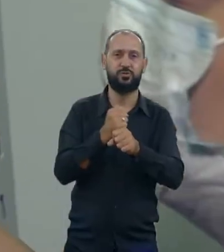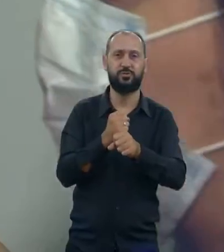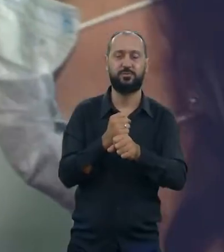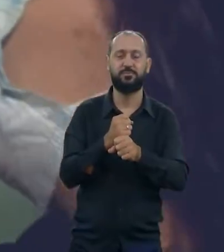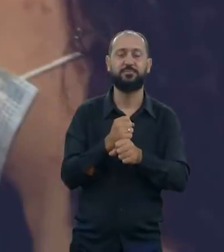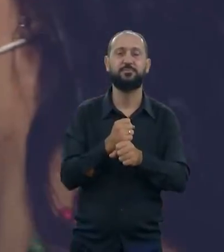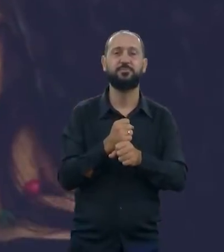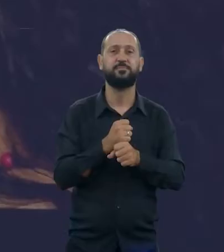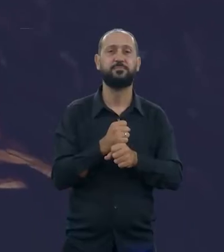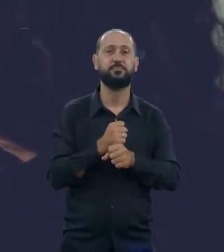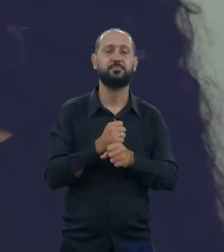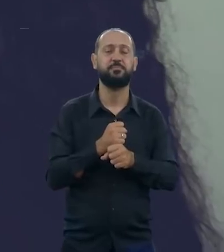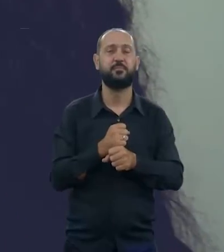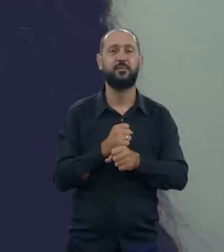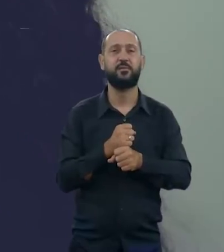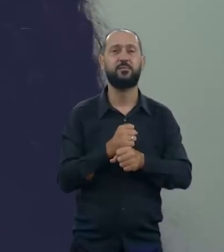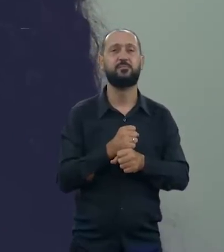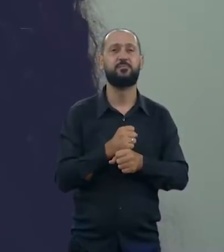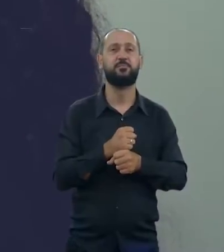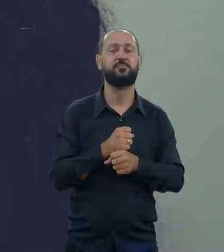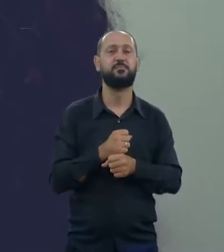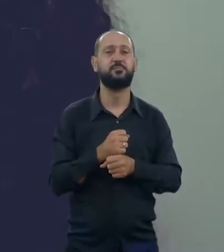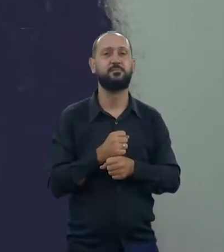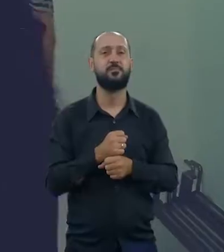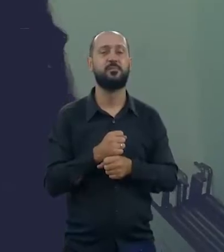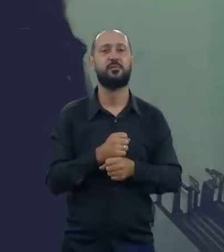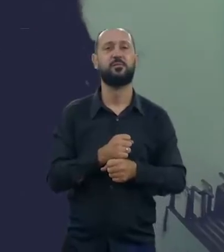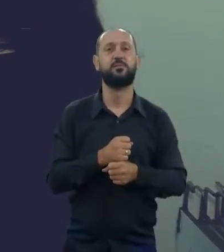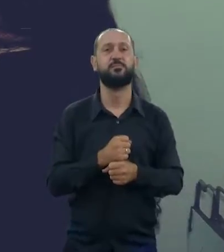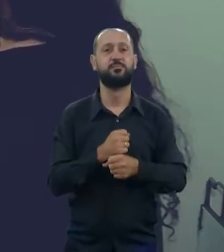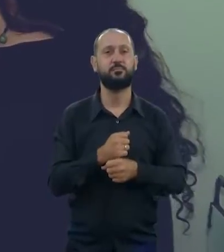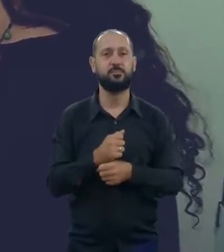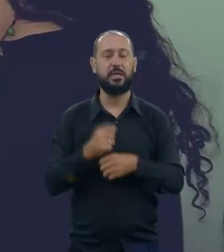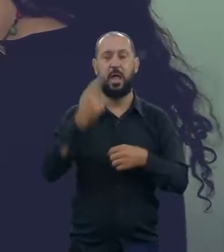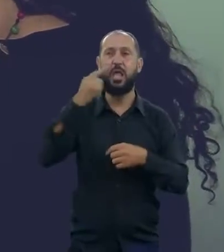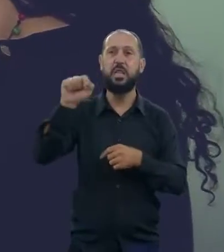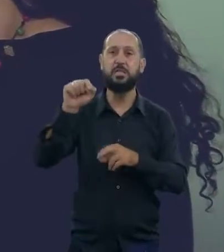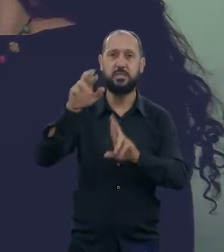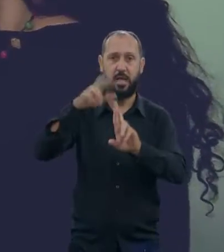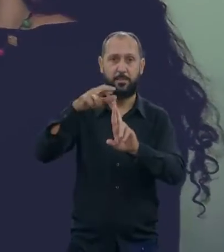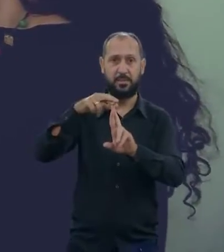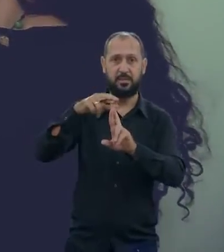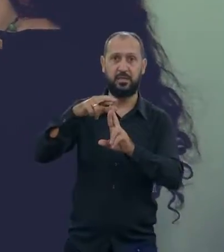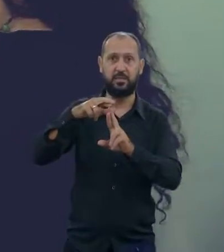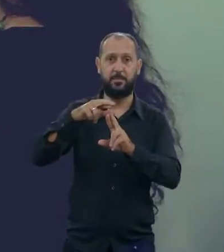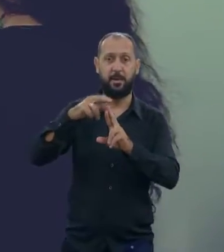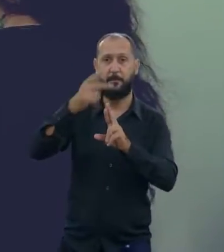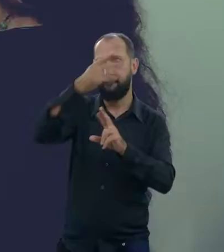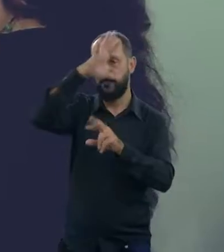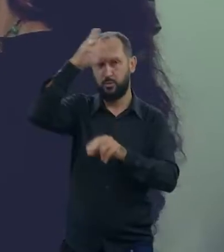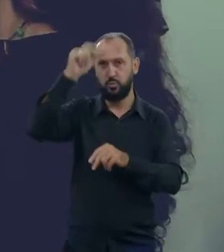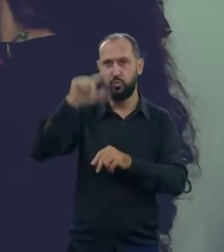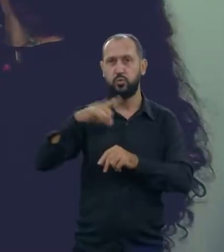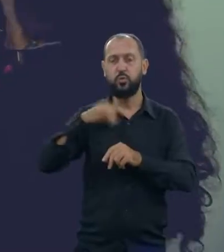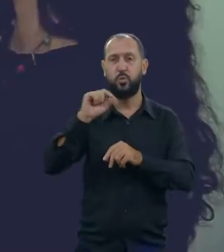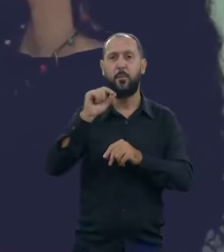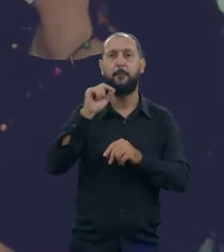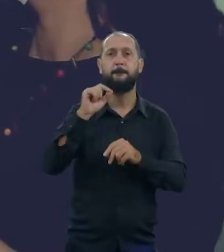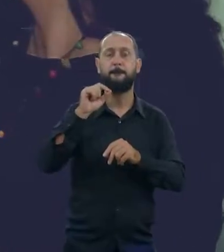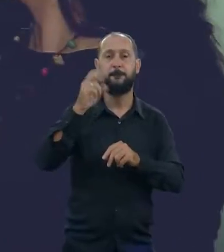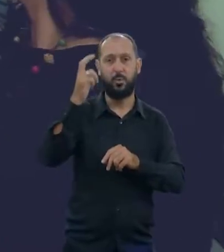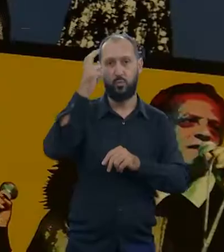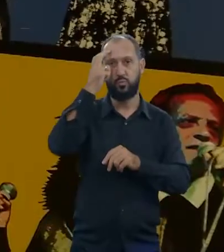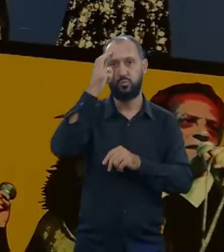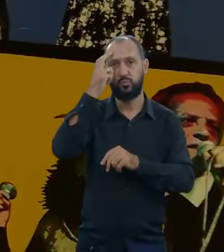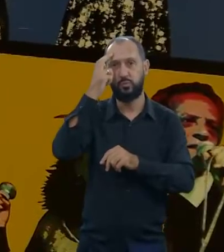vários anos. A representatividade desses artistas para Mato Grosso do Sul,